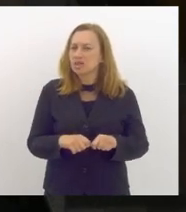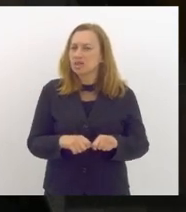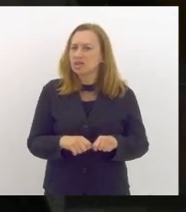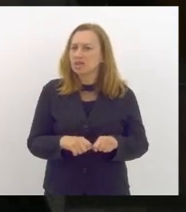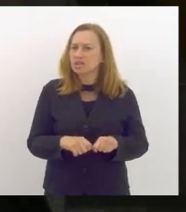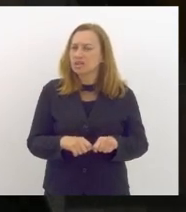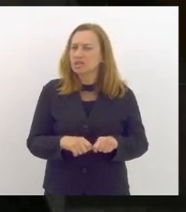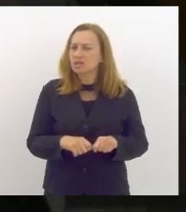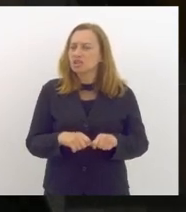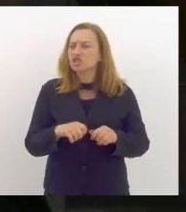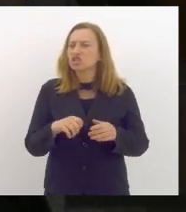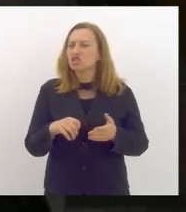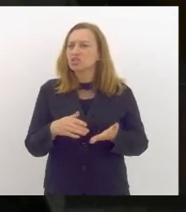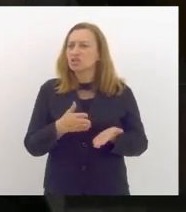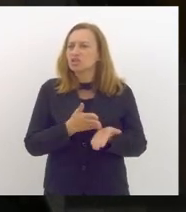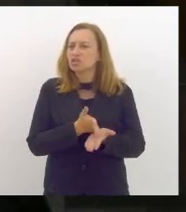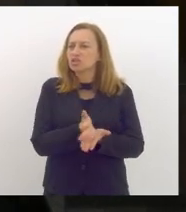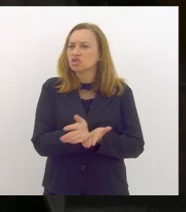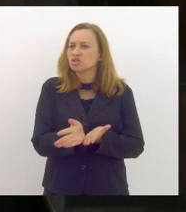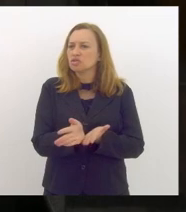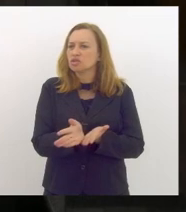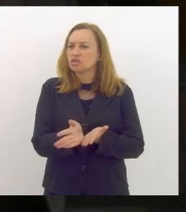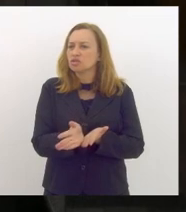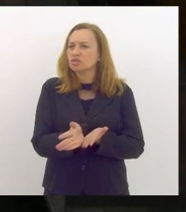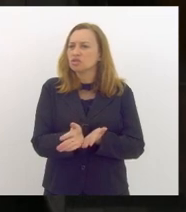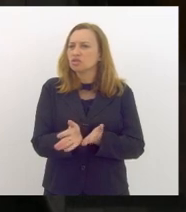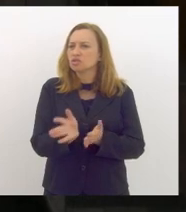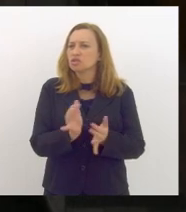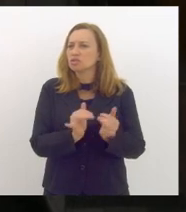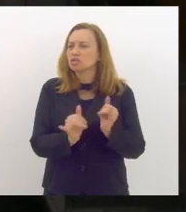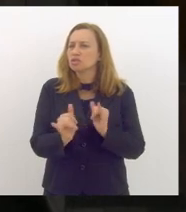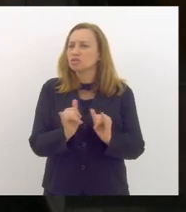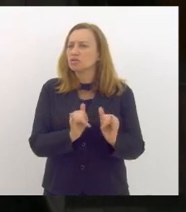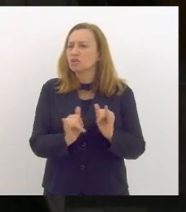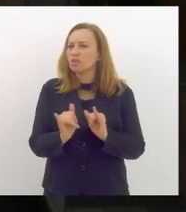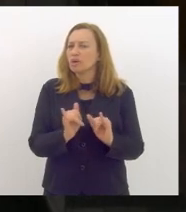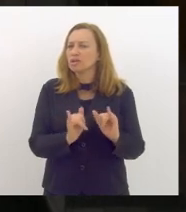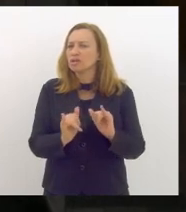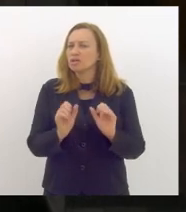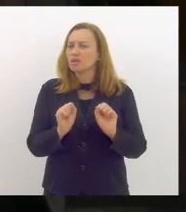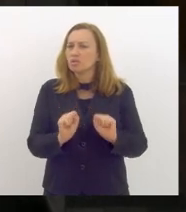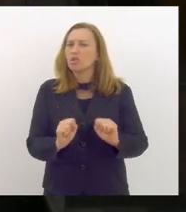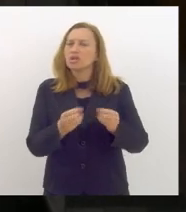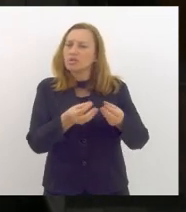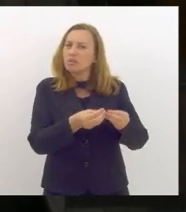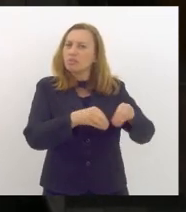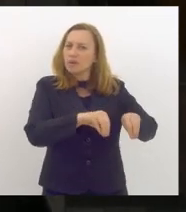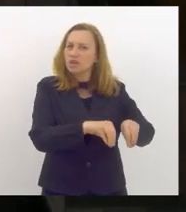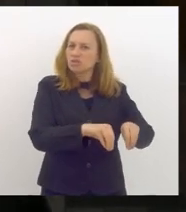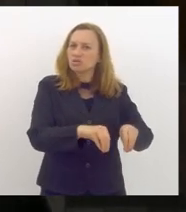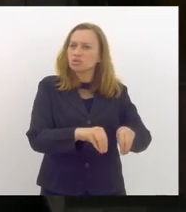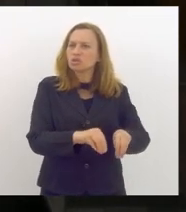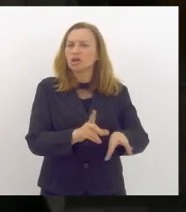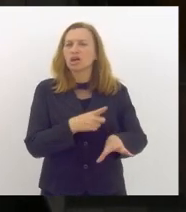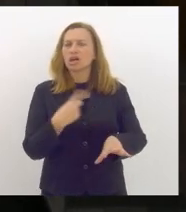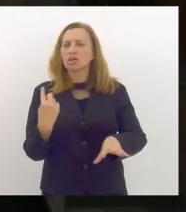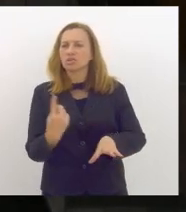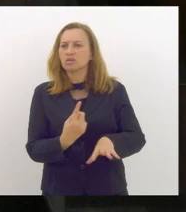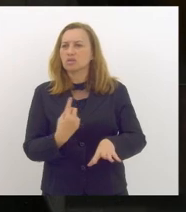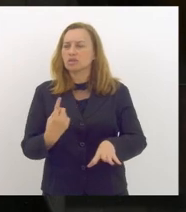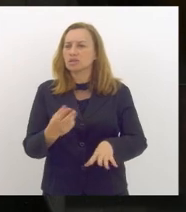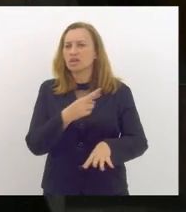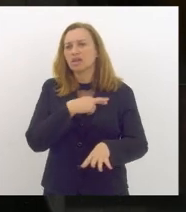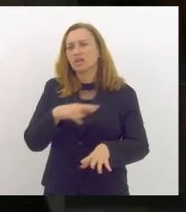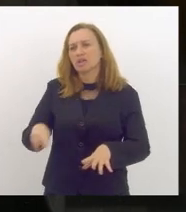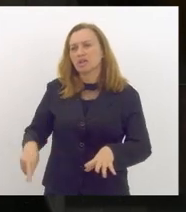de desvios de Conduta que possam afetar a nossa República